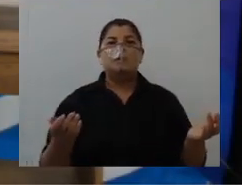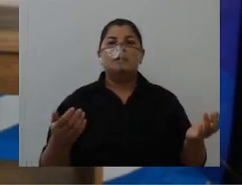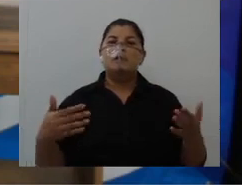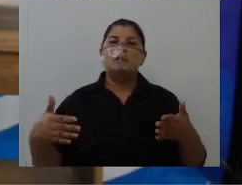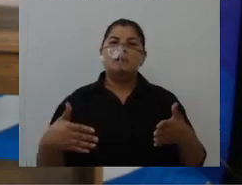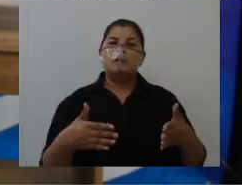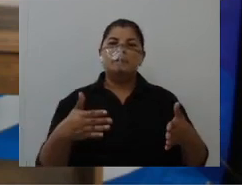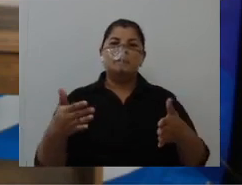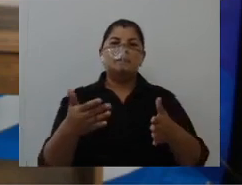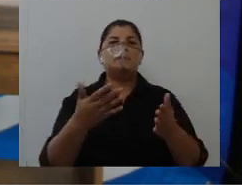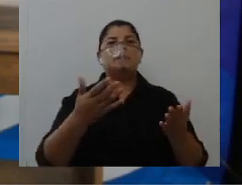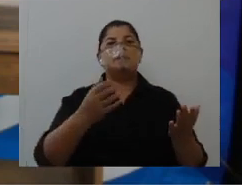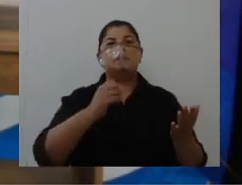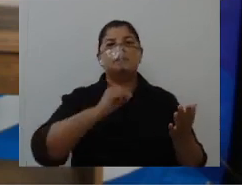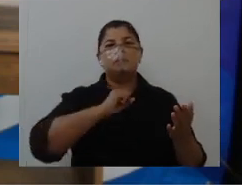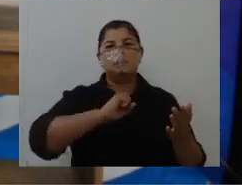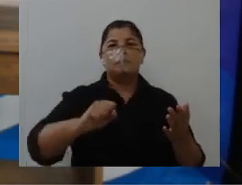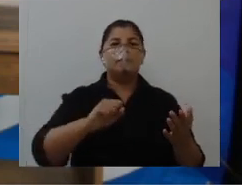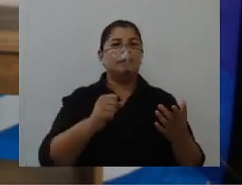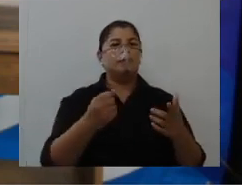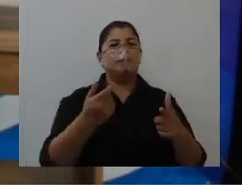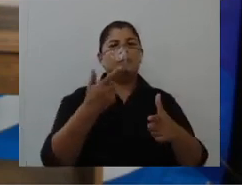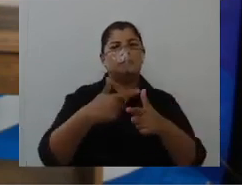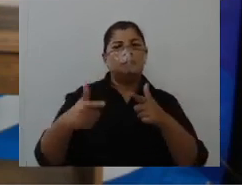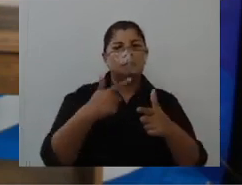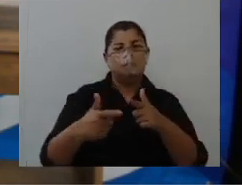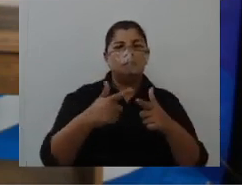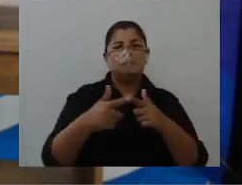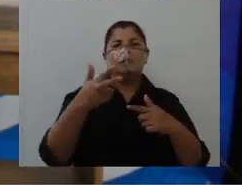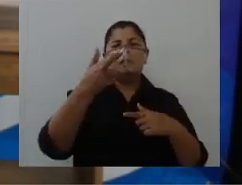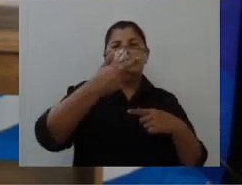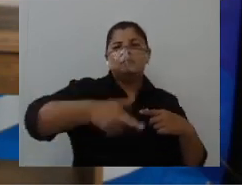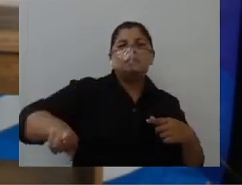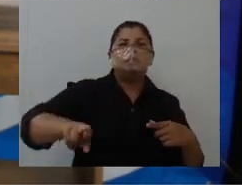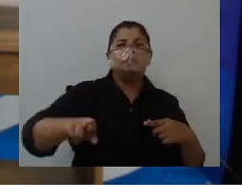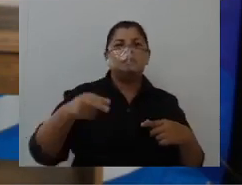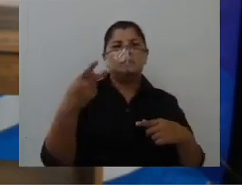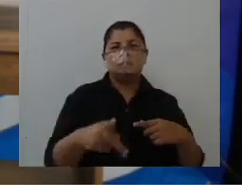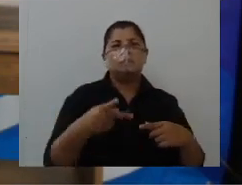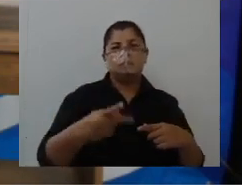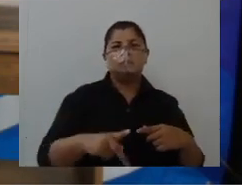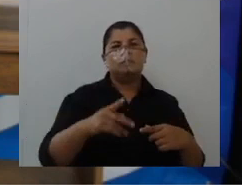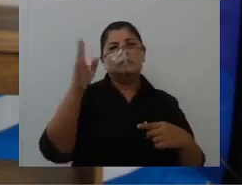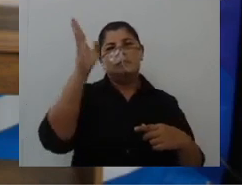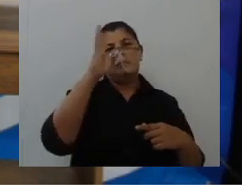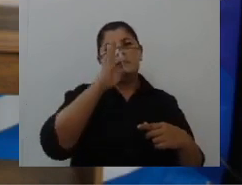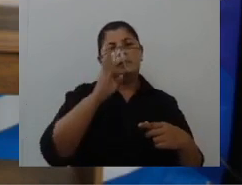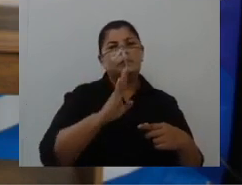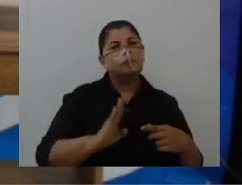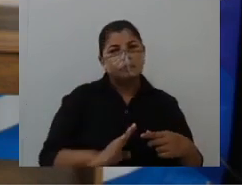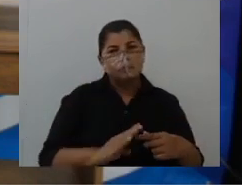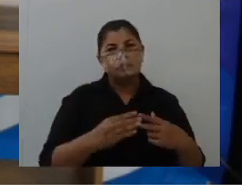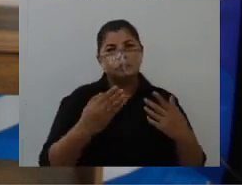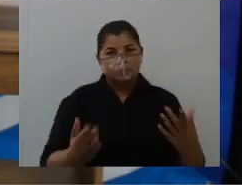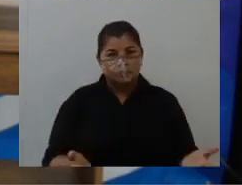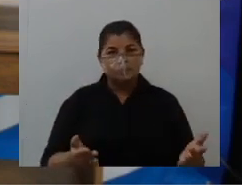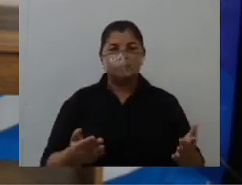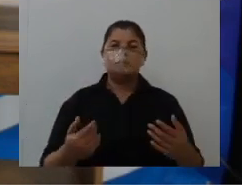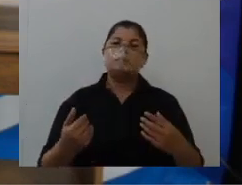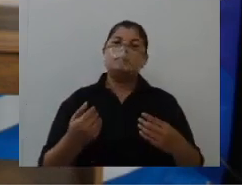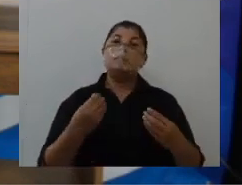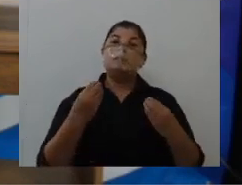Caminhos para o combate à intolerância religiosa no Brasil. Foi tema de Enem. Caminhos para o combate à intolerância religiosa no